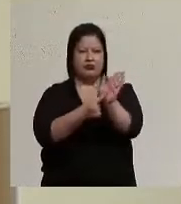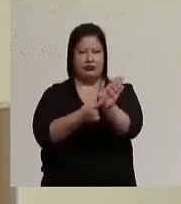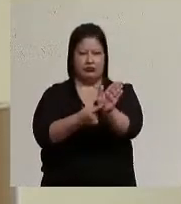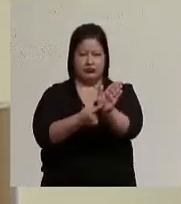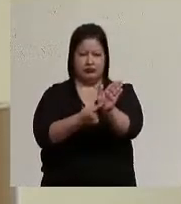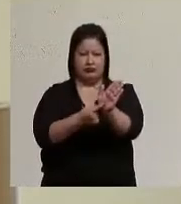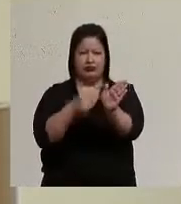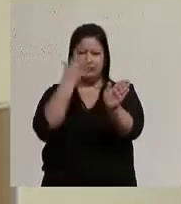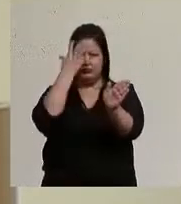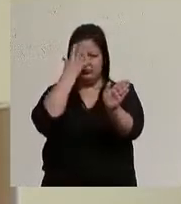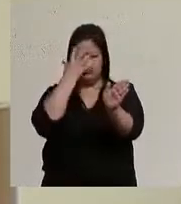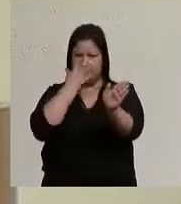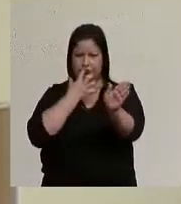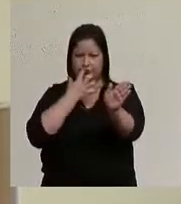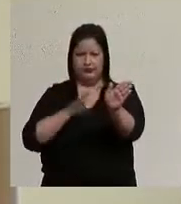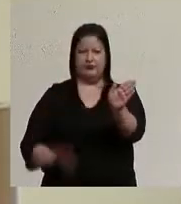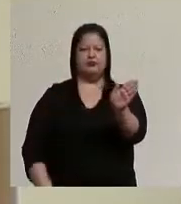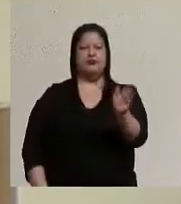mostrar